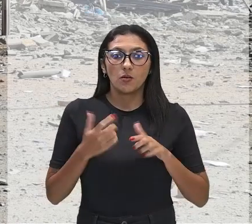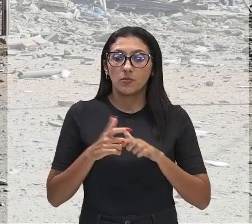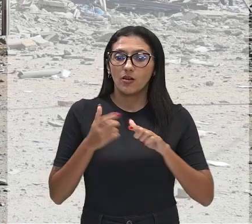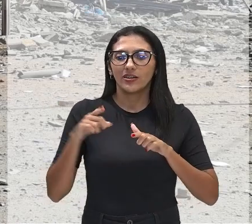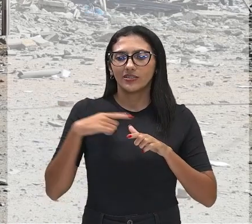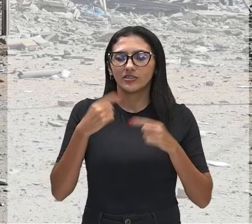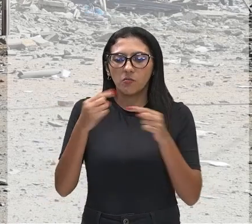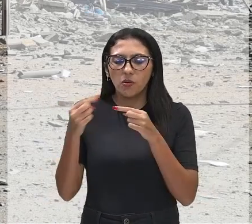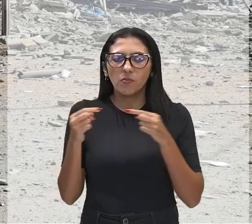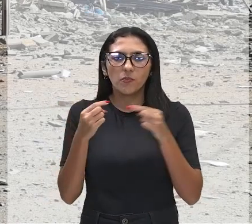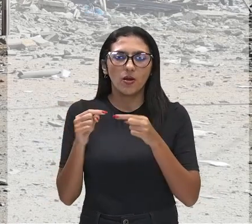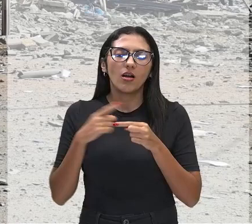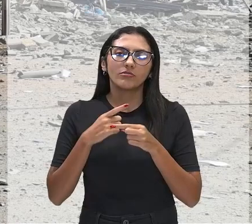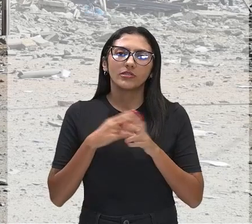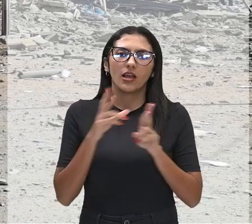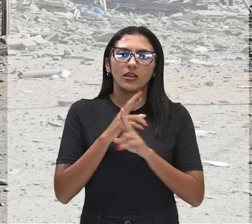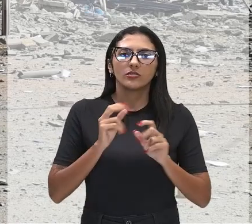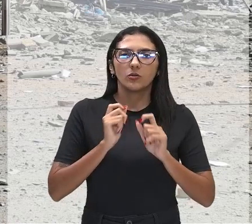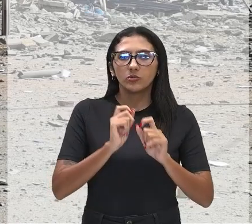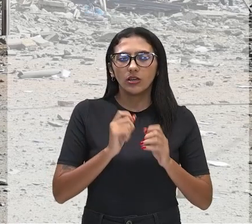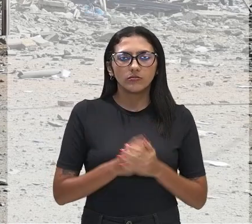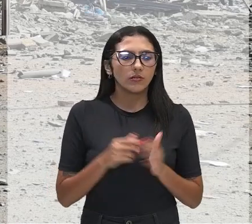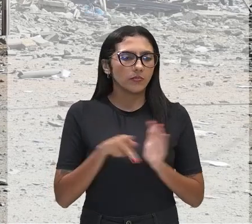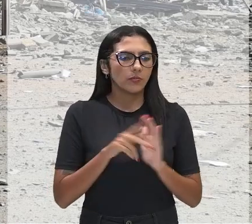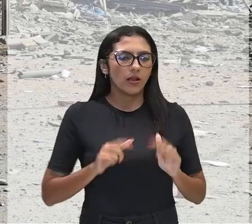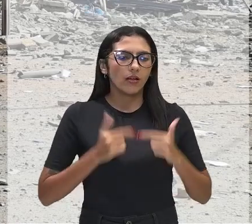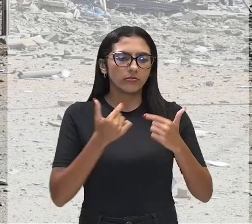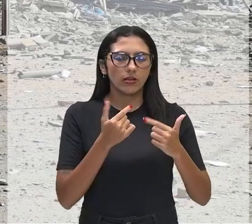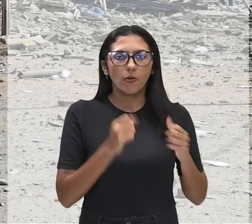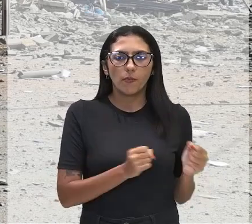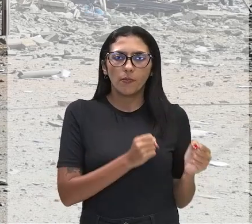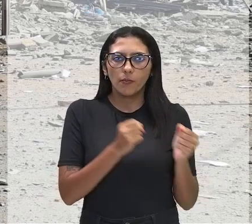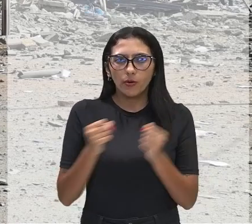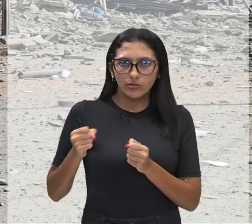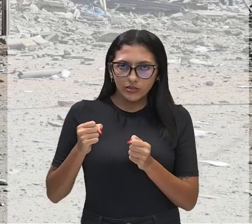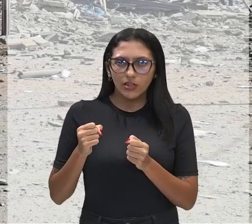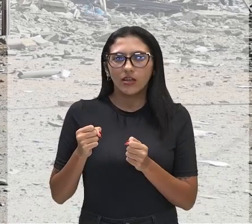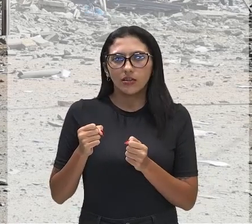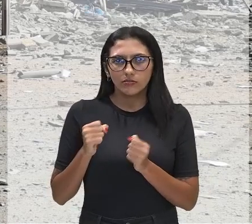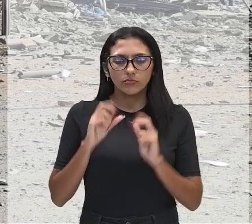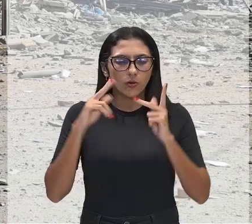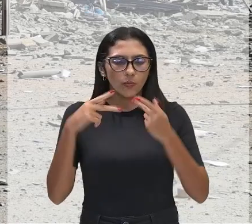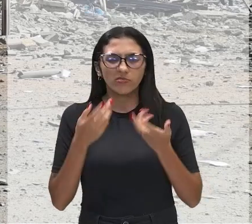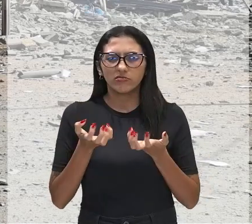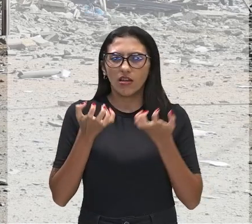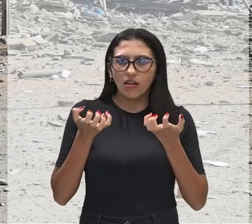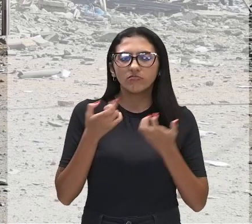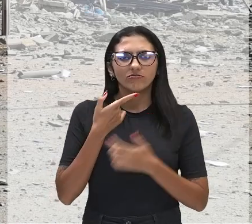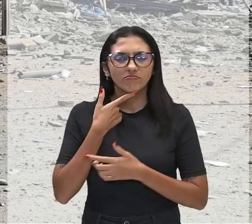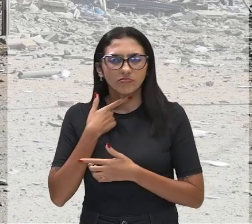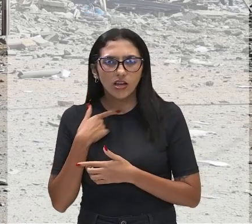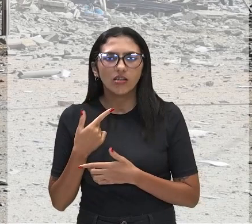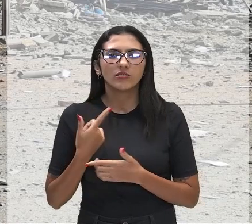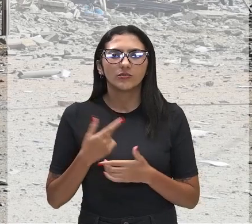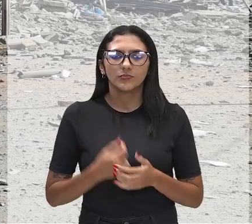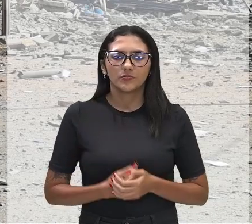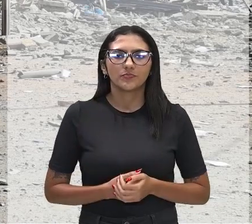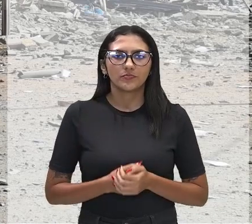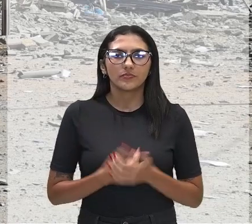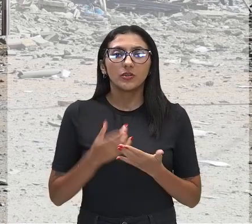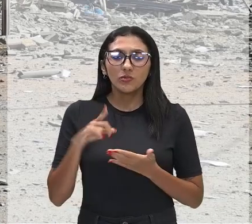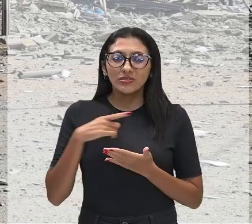gente, vai estar relacionado às ações humanas, né? O poder que o ser humano ele quer. Então, isso acaba englobando